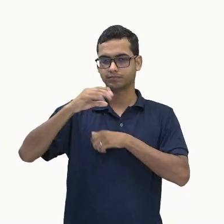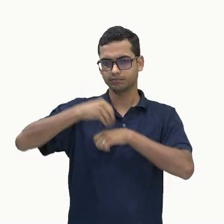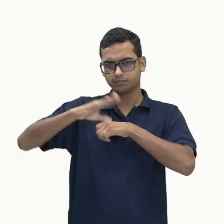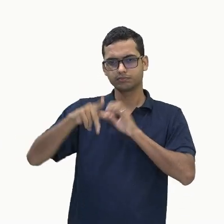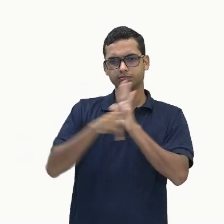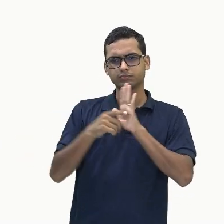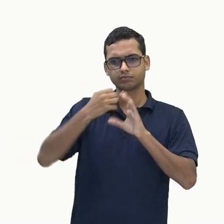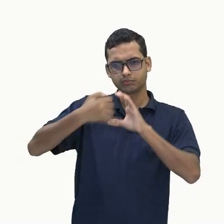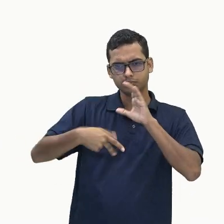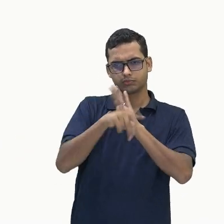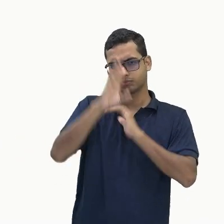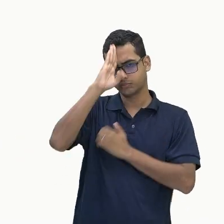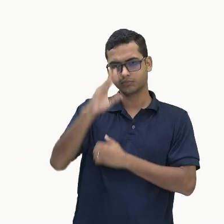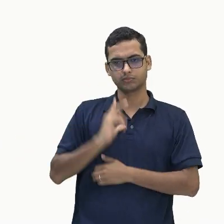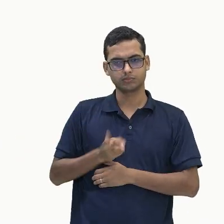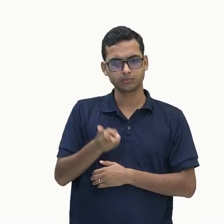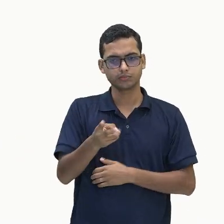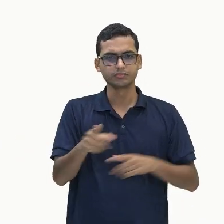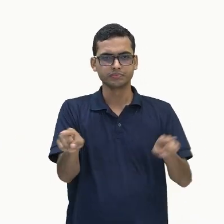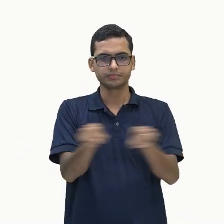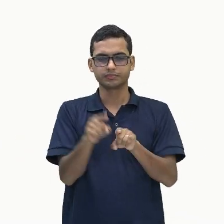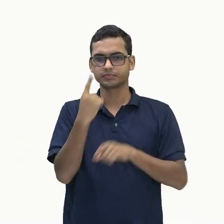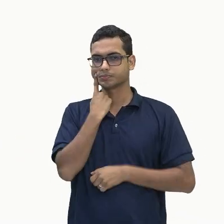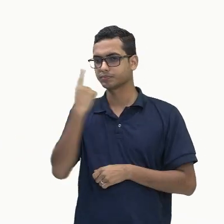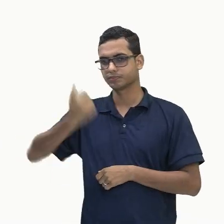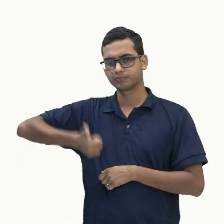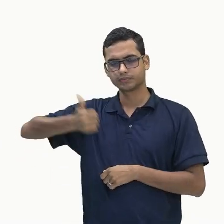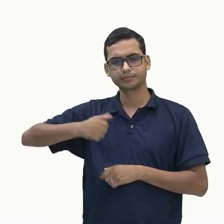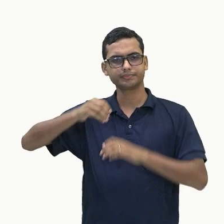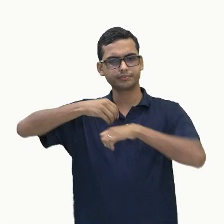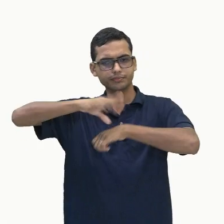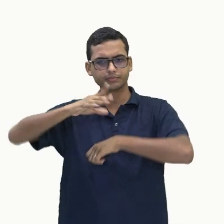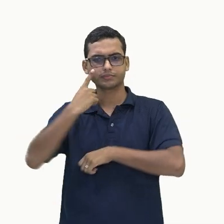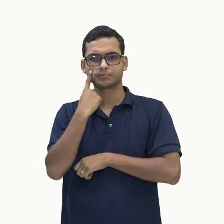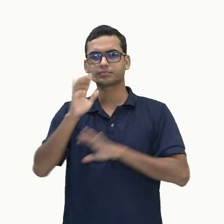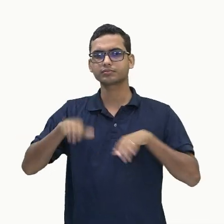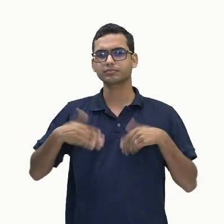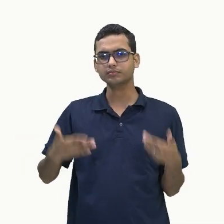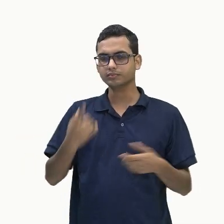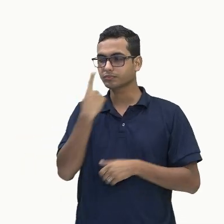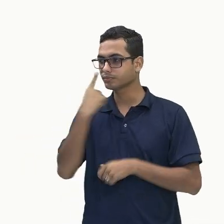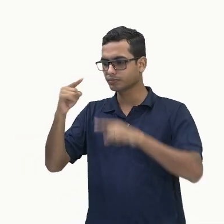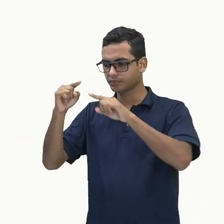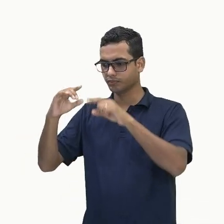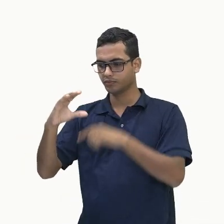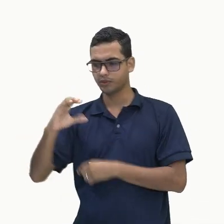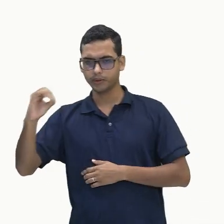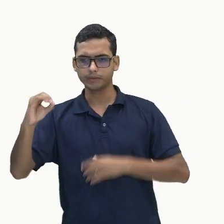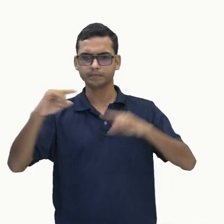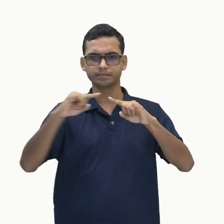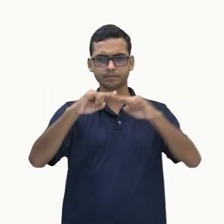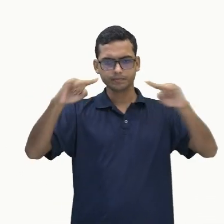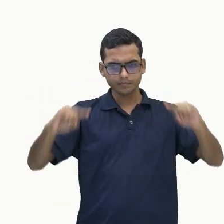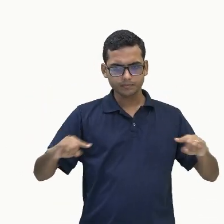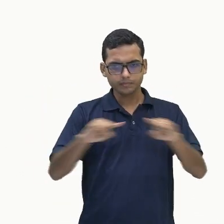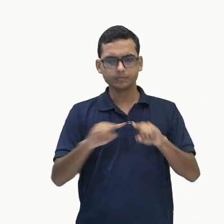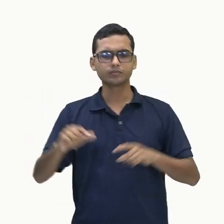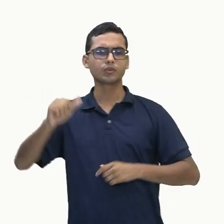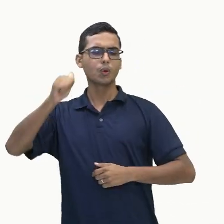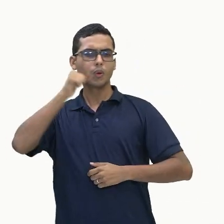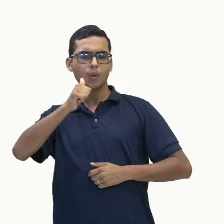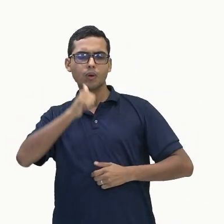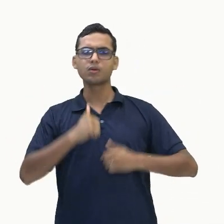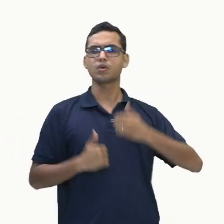nesta primeira imagem, qual é a primeira dica que eu dei para vocês? 2 indivíduos, temos aqui uma mulher e temos